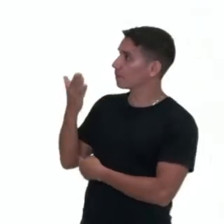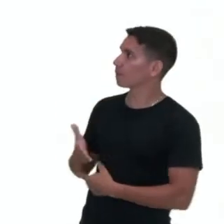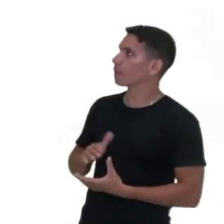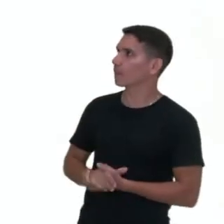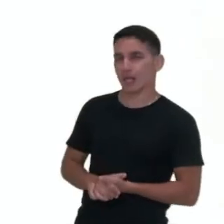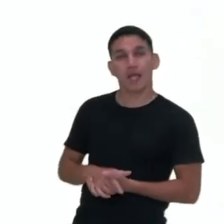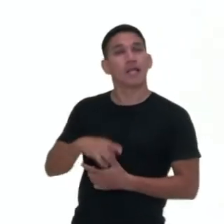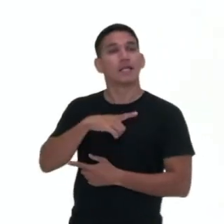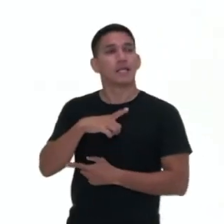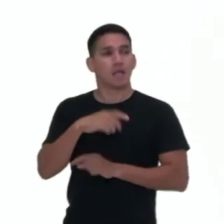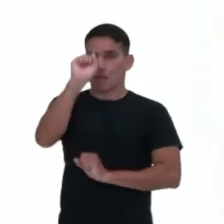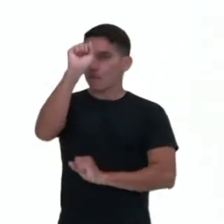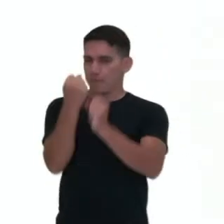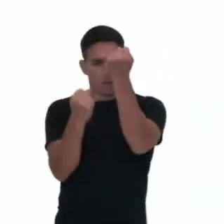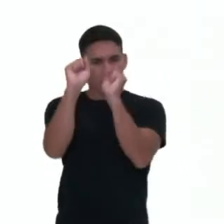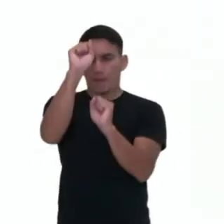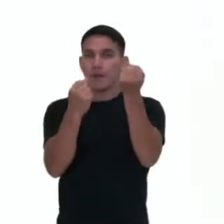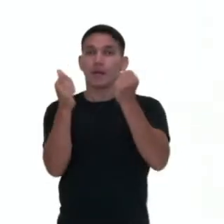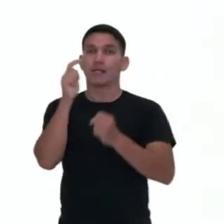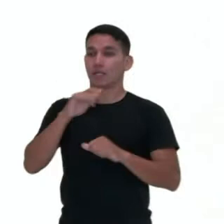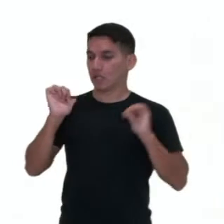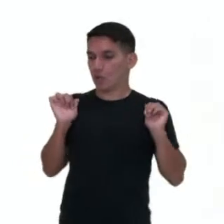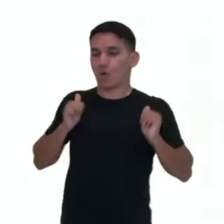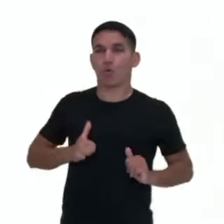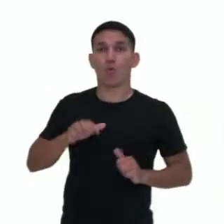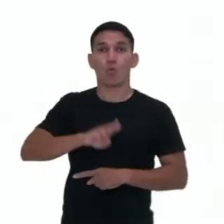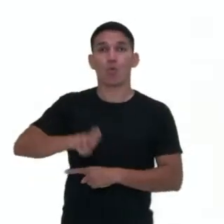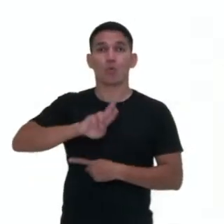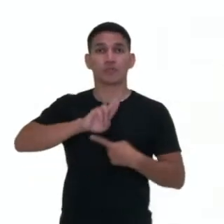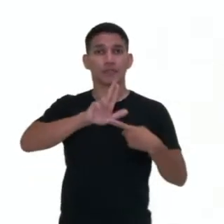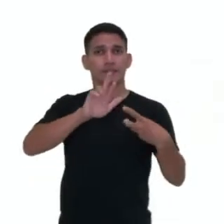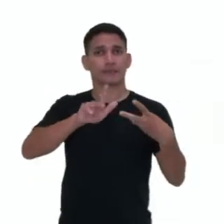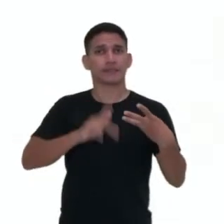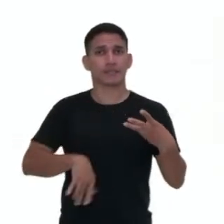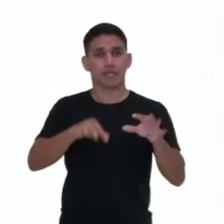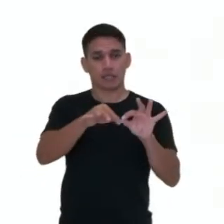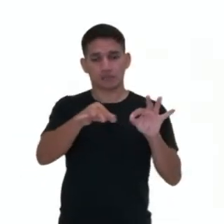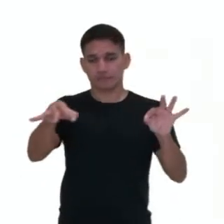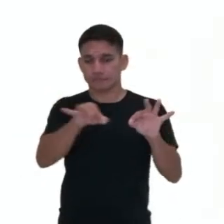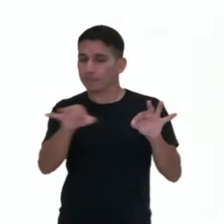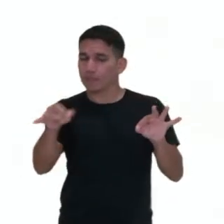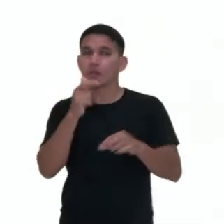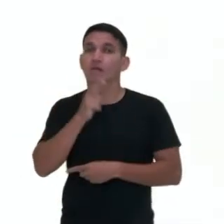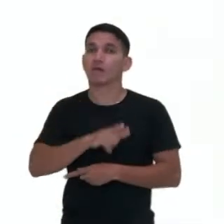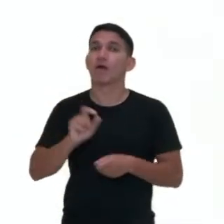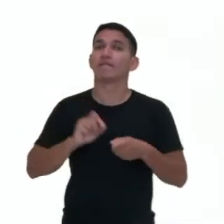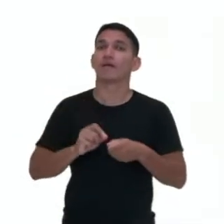Uma fábrica de mochilas utiliza 3 tamanhos de zíper na confecção de 2 modelos de